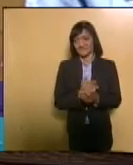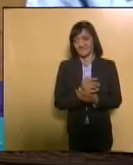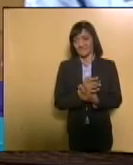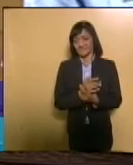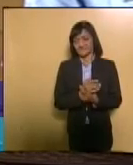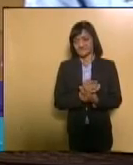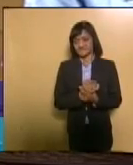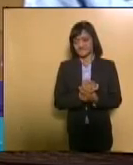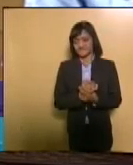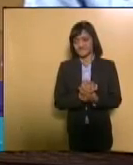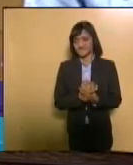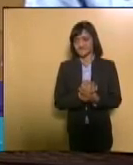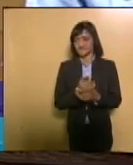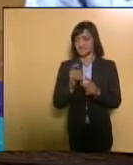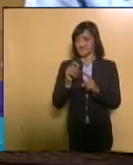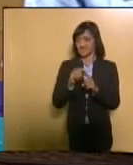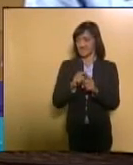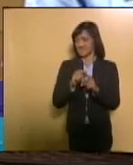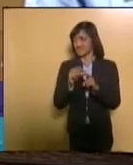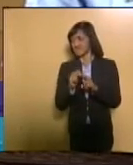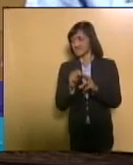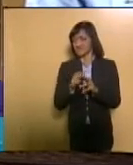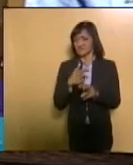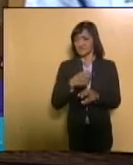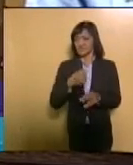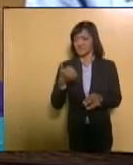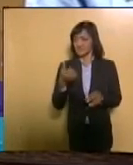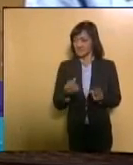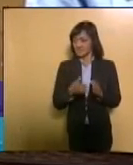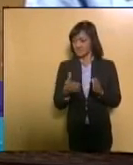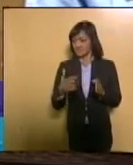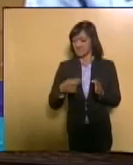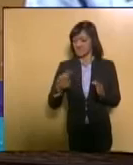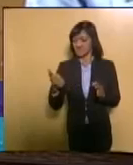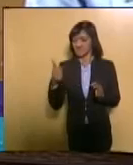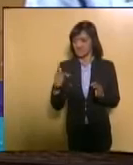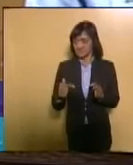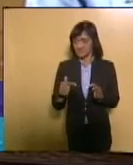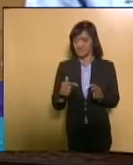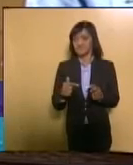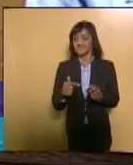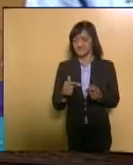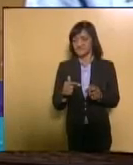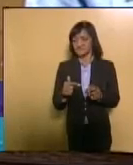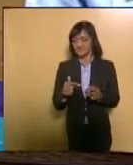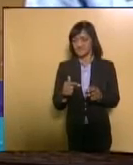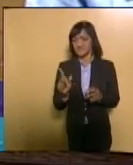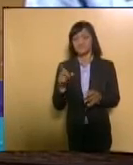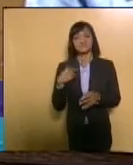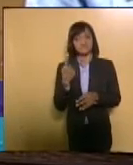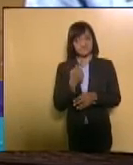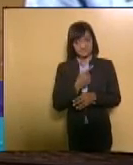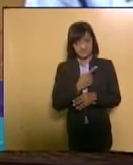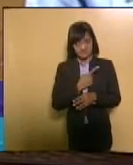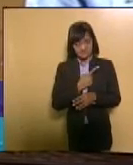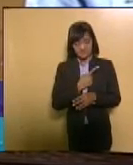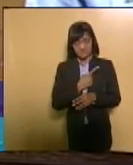pouquinho mês a mês entre 2016 e 2017 aí sim nós